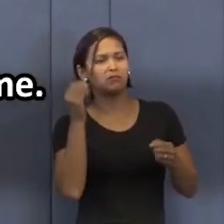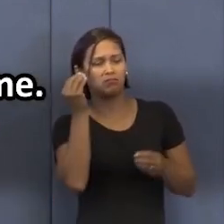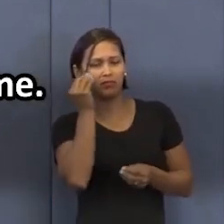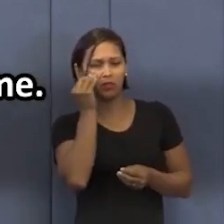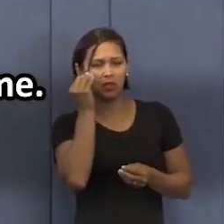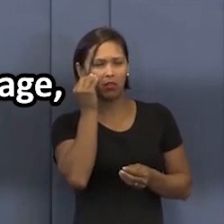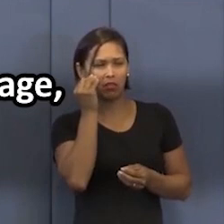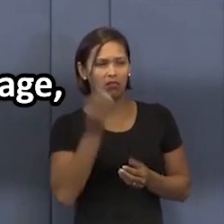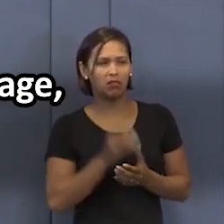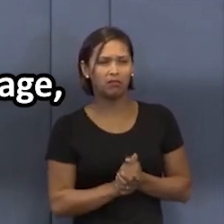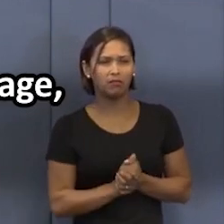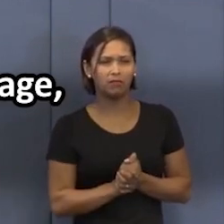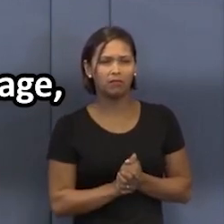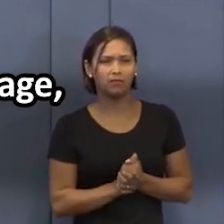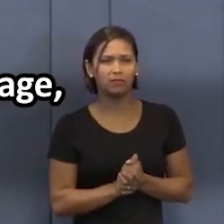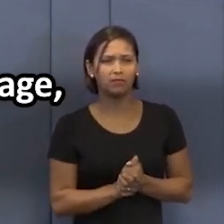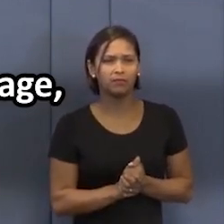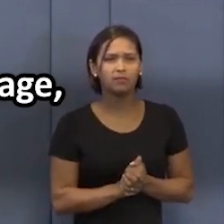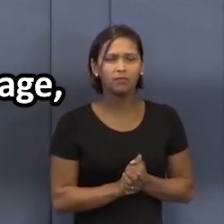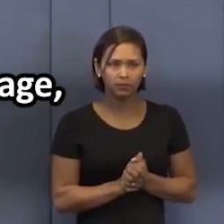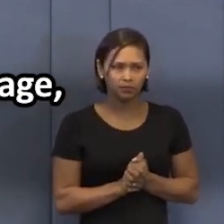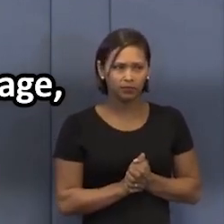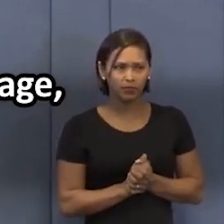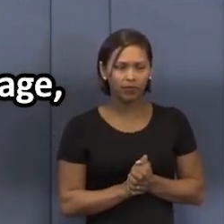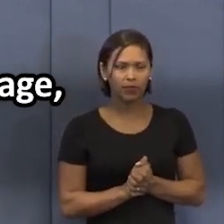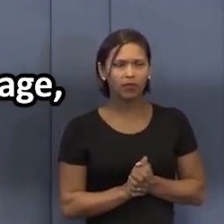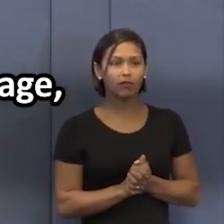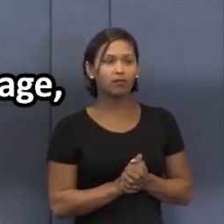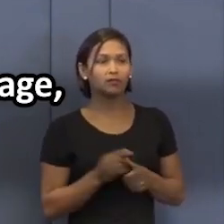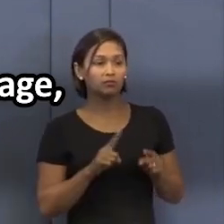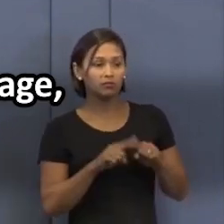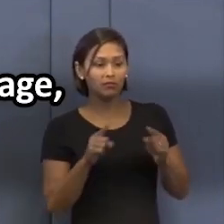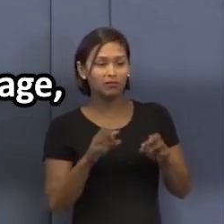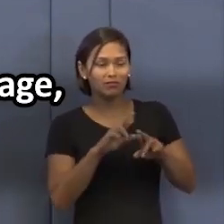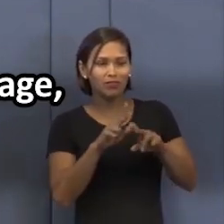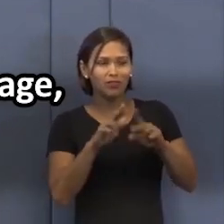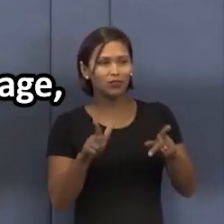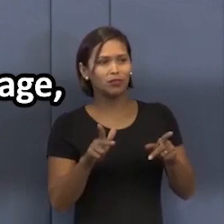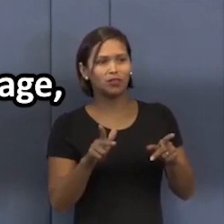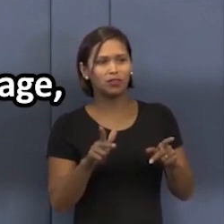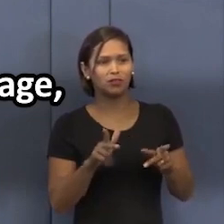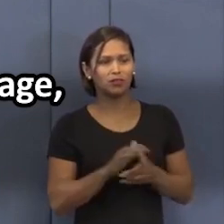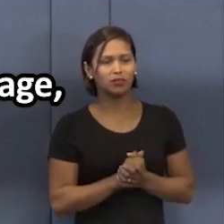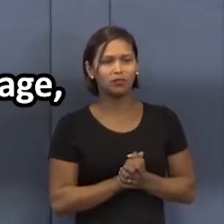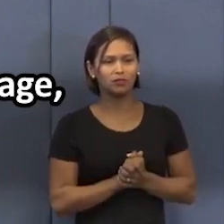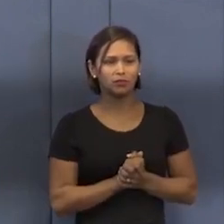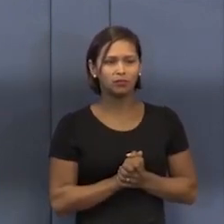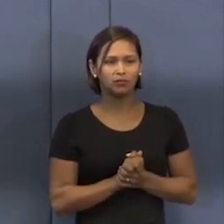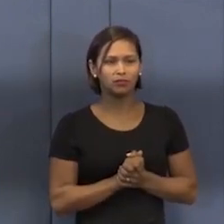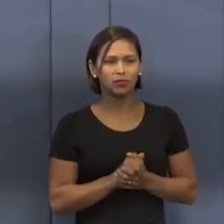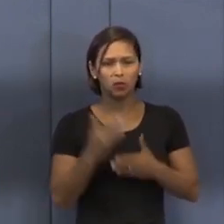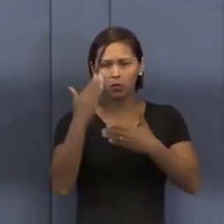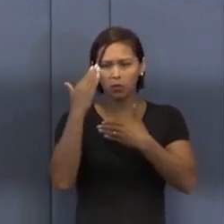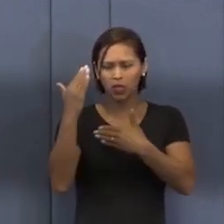me prejudicar. Ele vai tentar ganhar a negociação por um leverage prejudicial em relação à minha postura, que